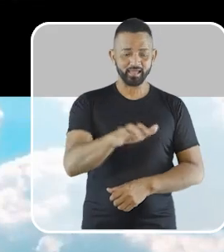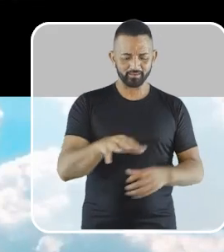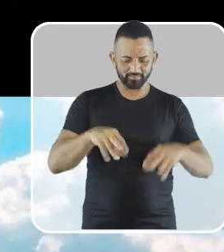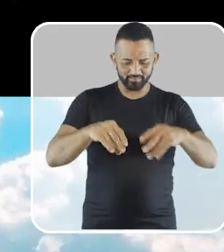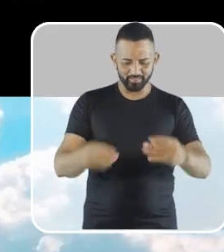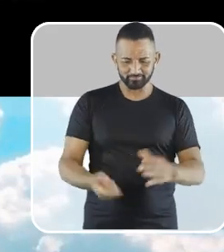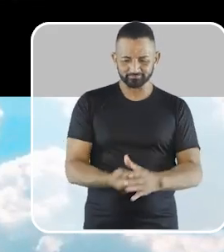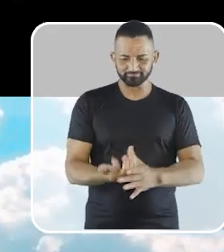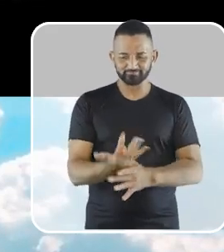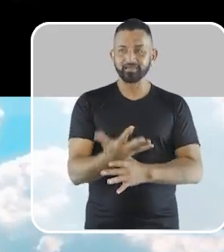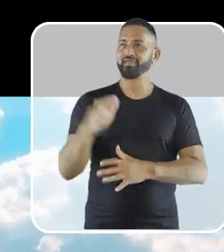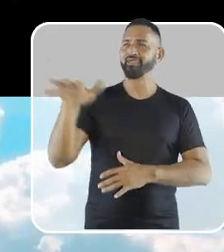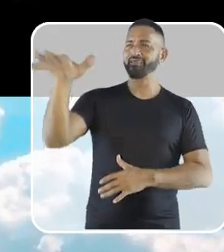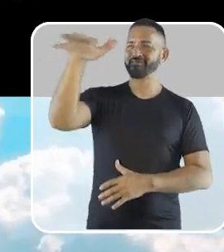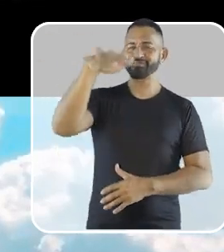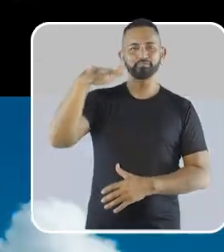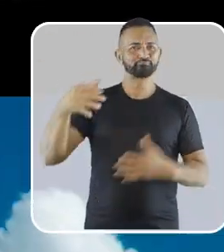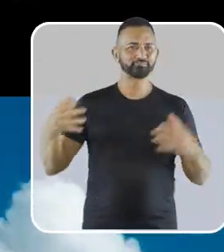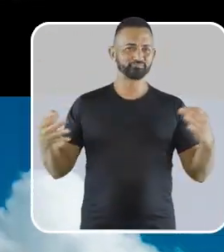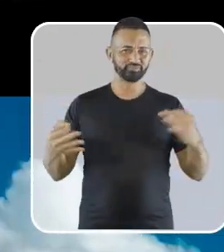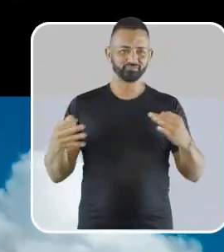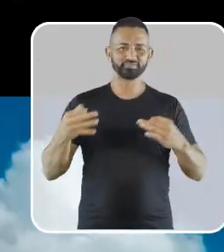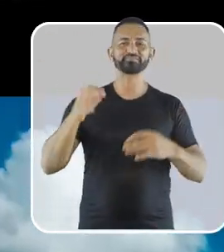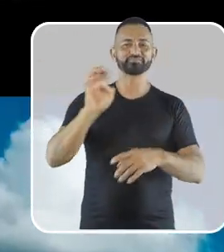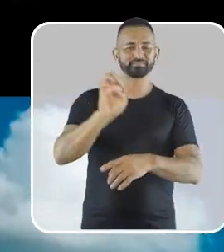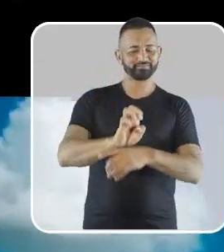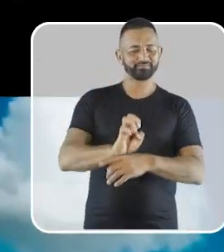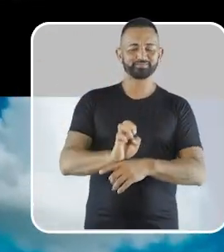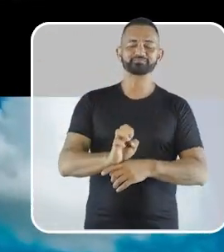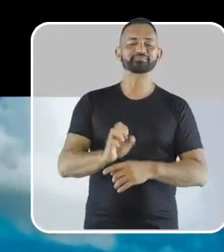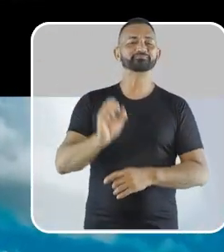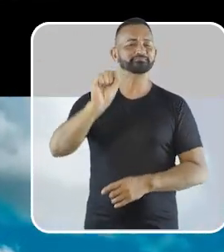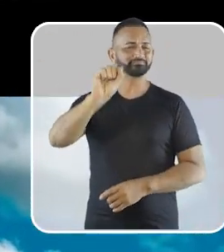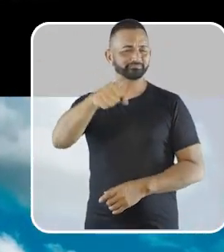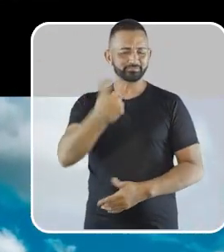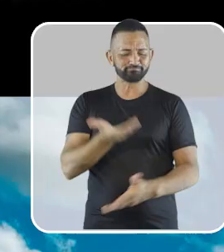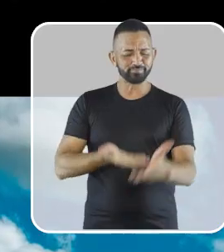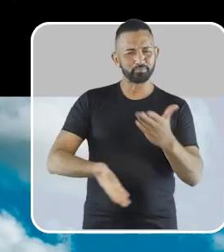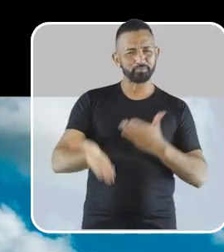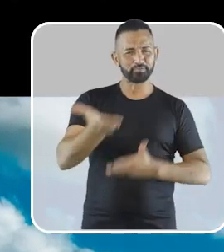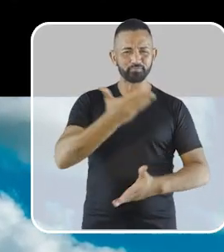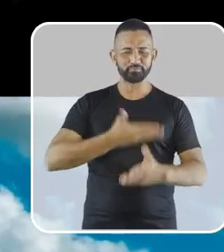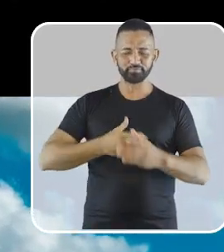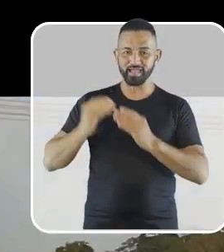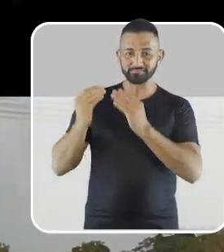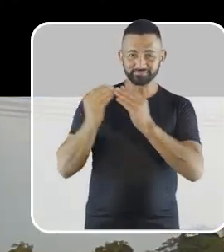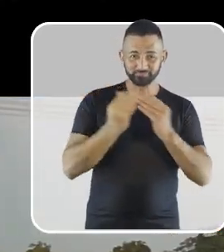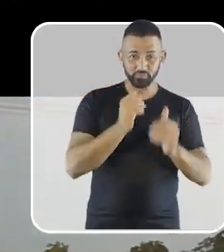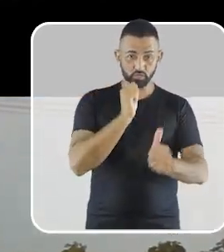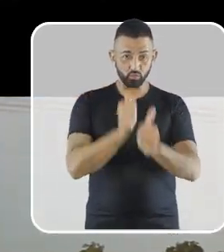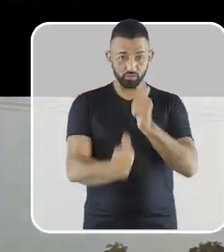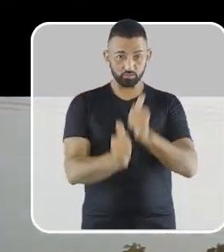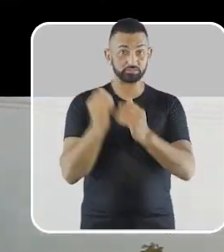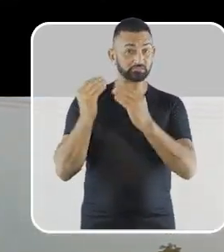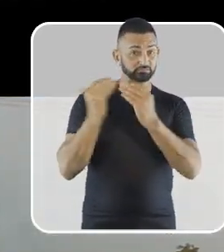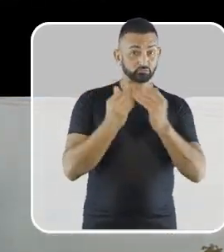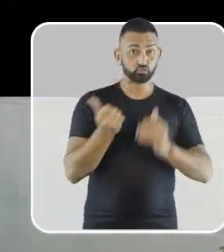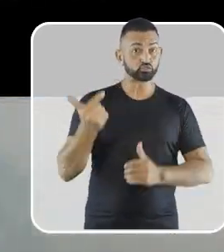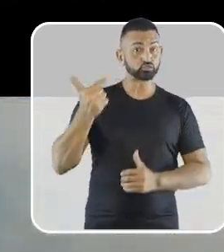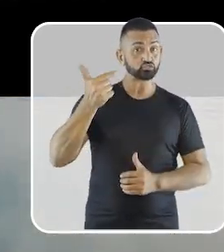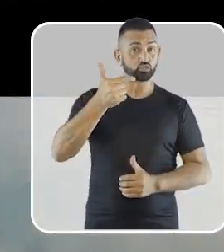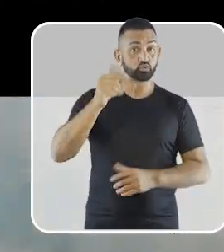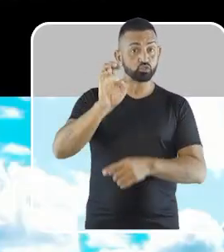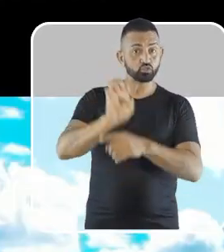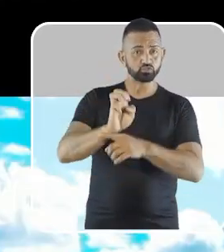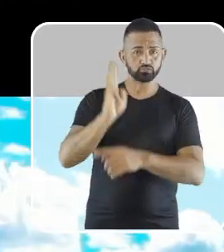de terras férteis e um clima ideal, o estado também é um verdadeiro celeiro de milho e arroz. A produção de milho foi a